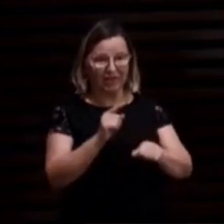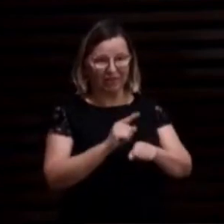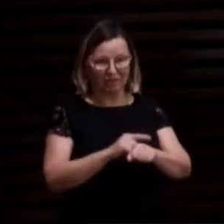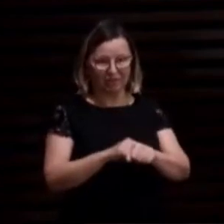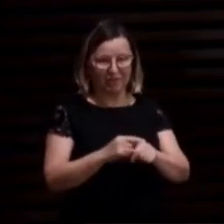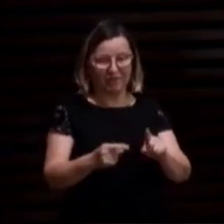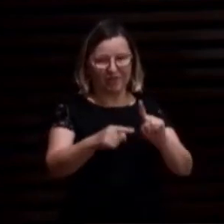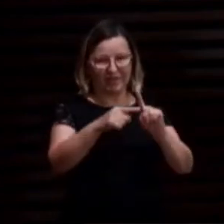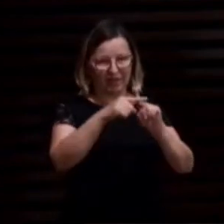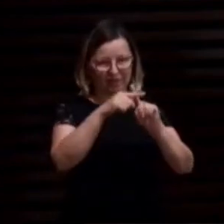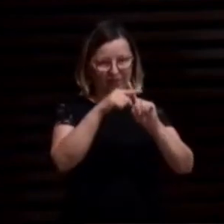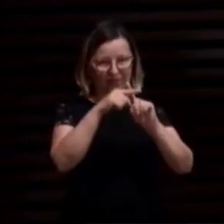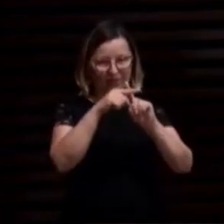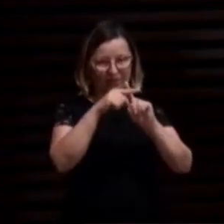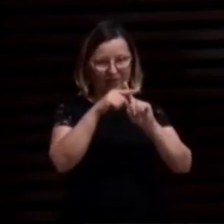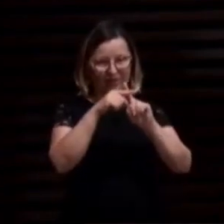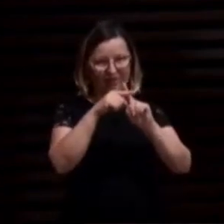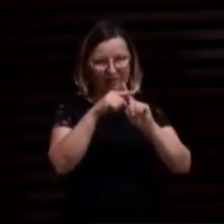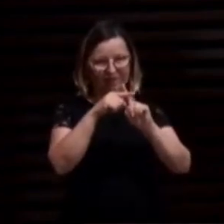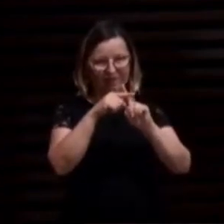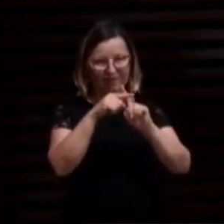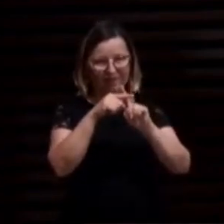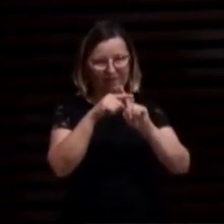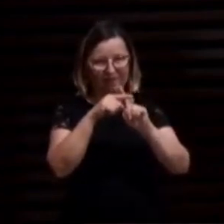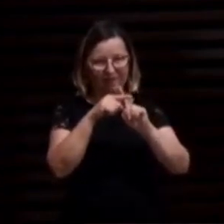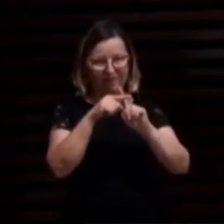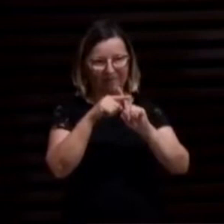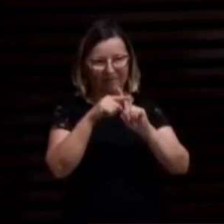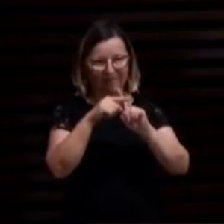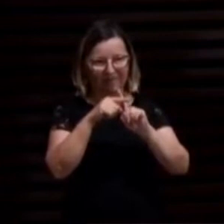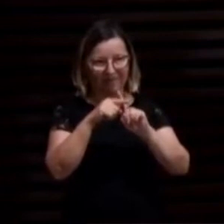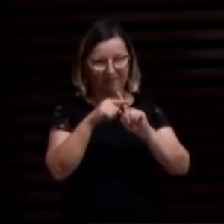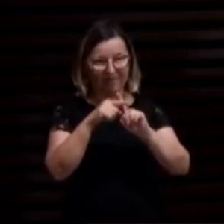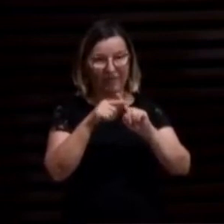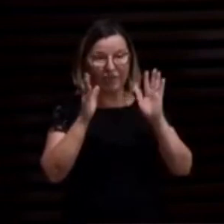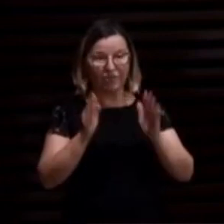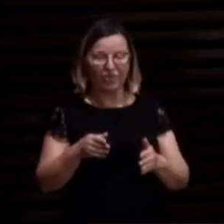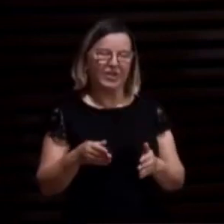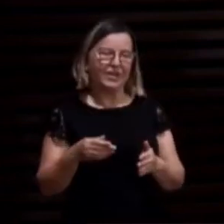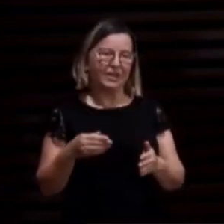montado lá nos páramos celestiais.